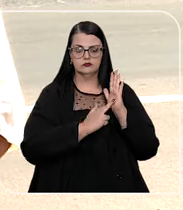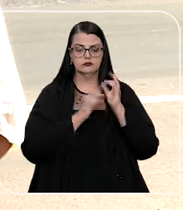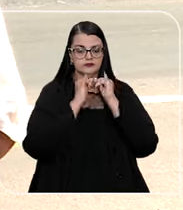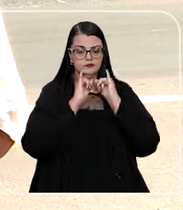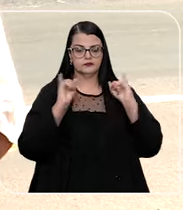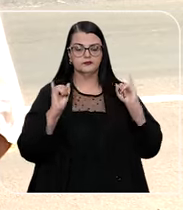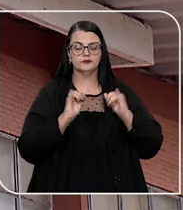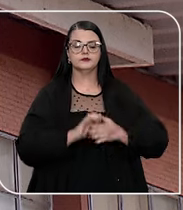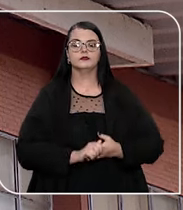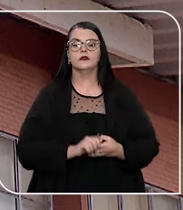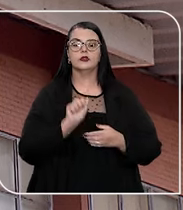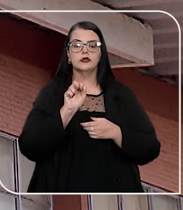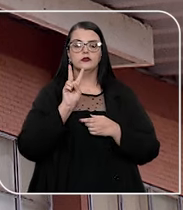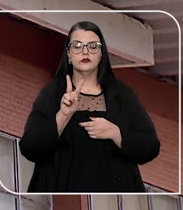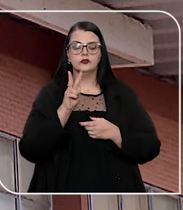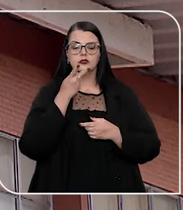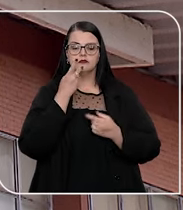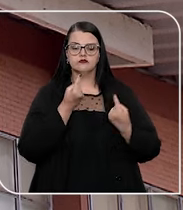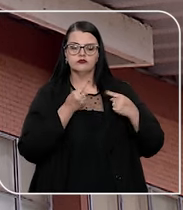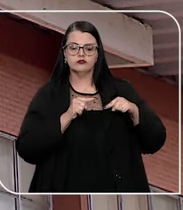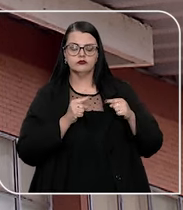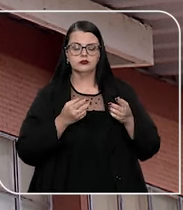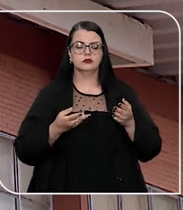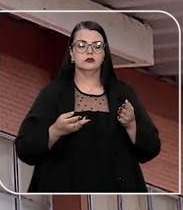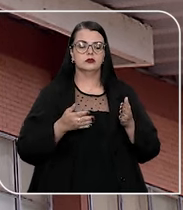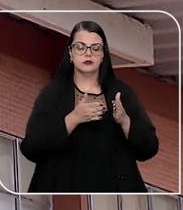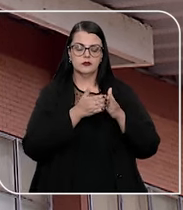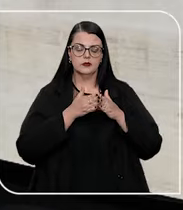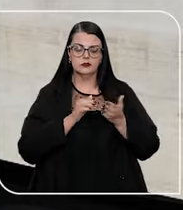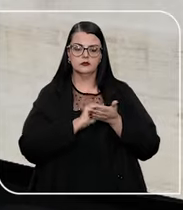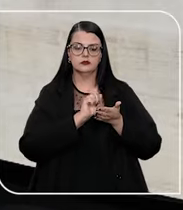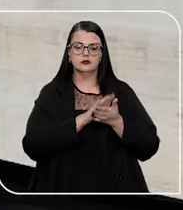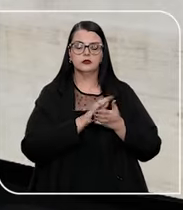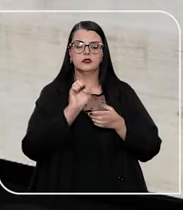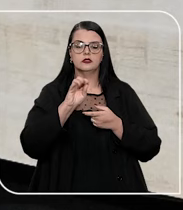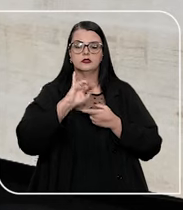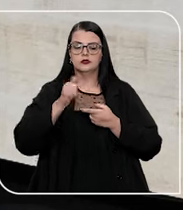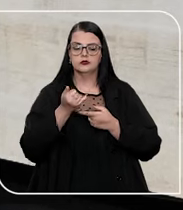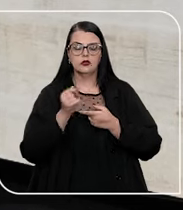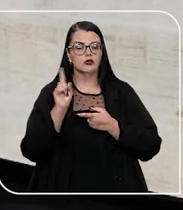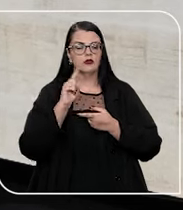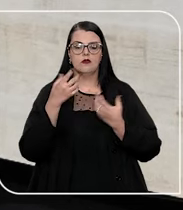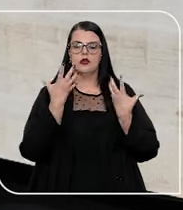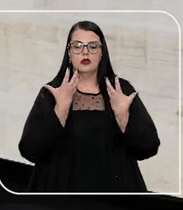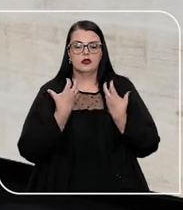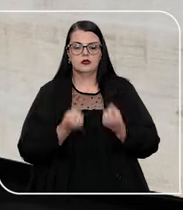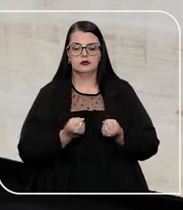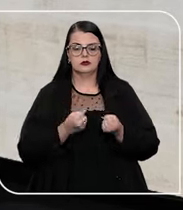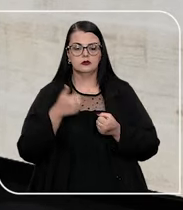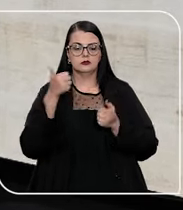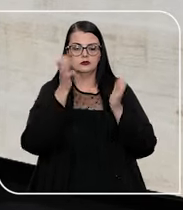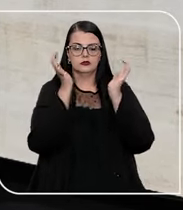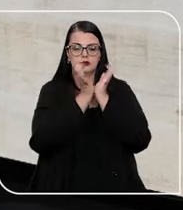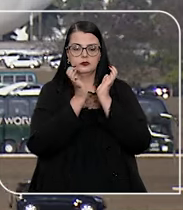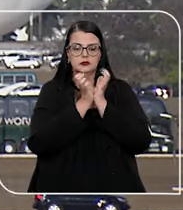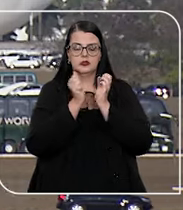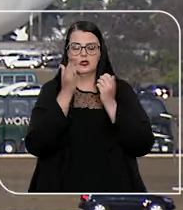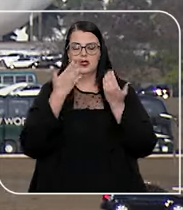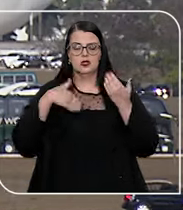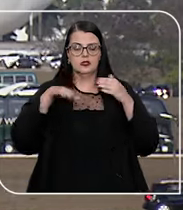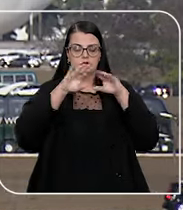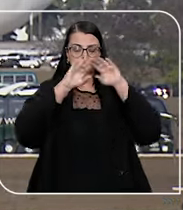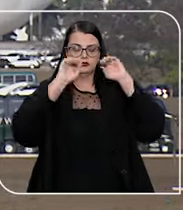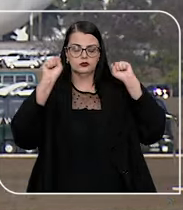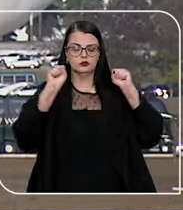editar o ato a agência reguladora recorreu ao STJ o recurso especial teve o provimento negado pela primeira turma que